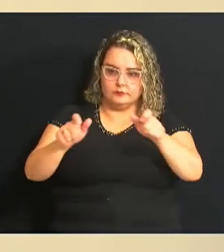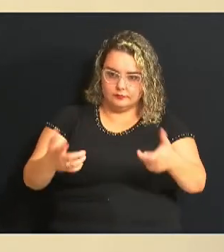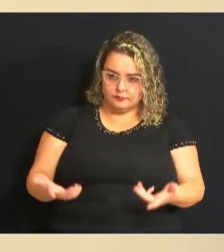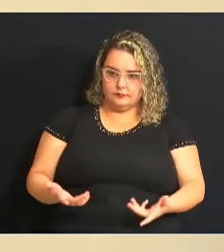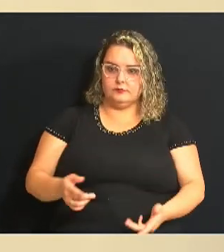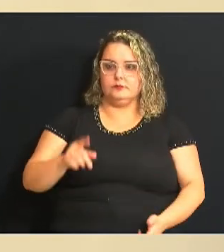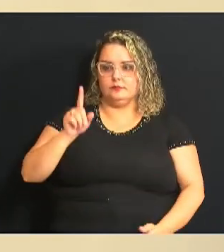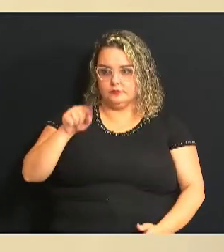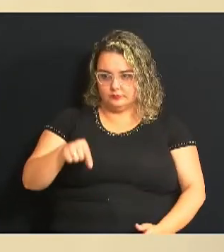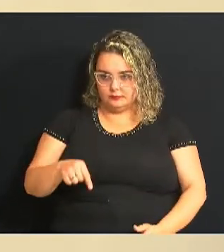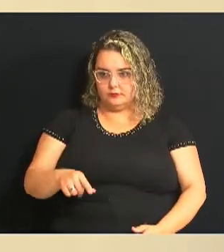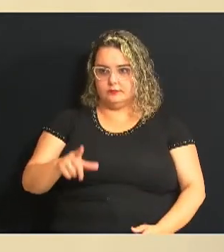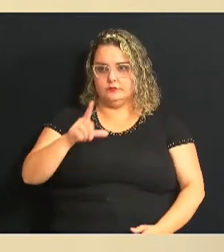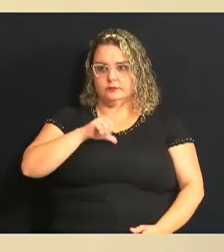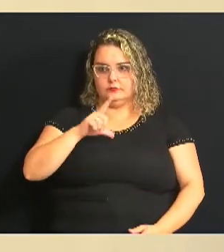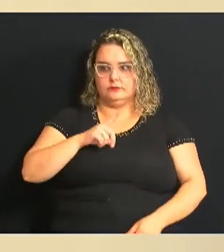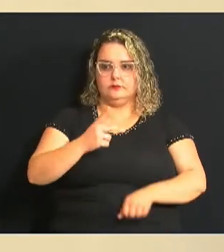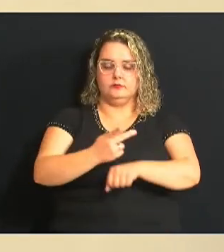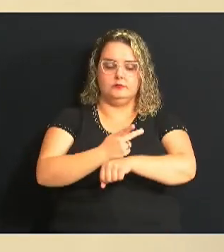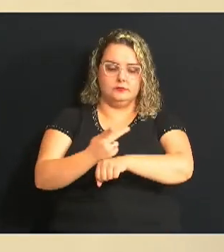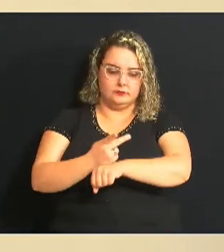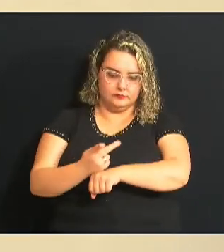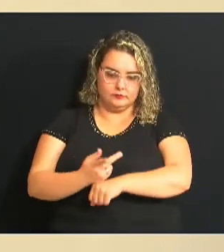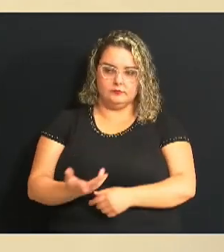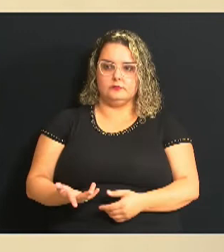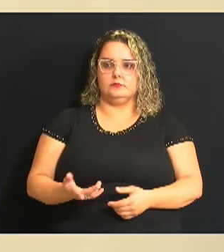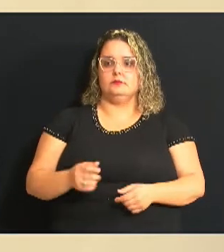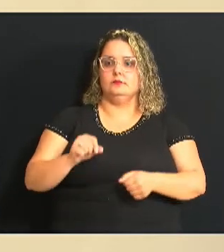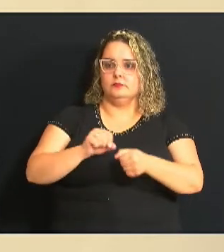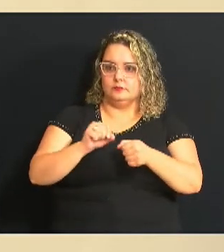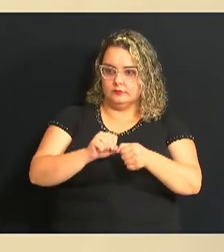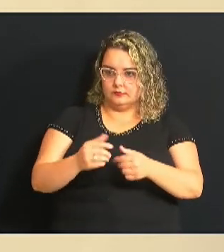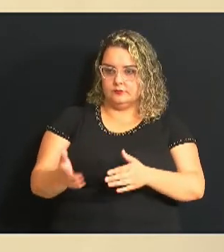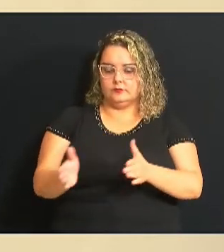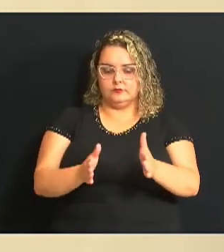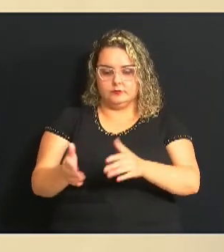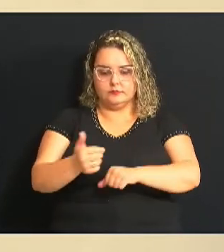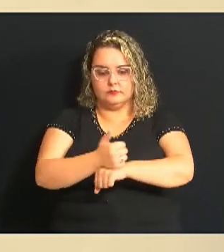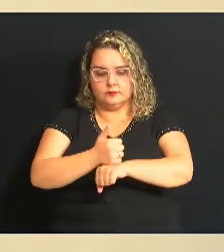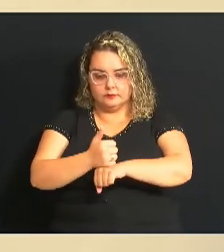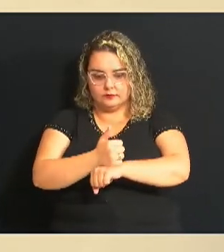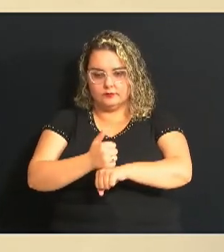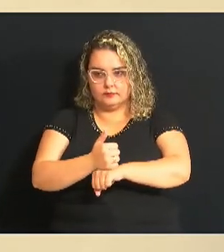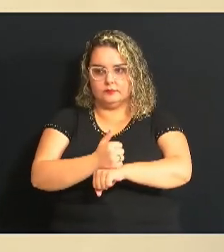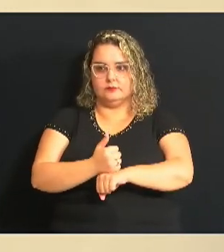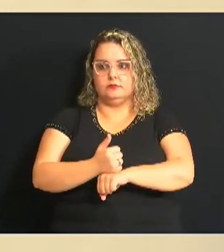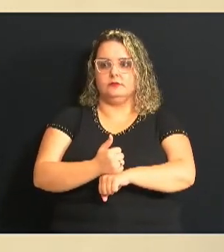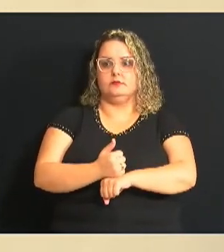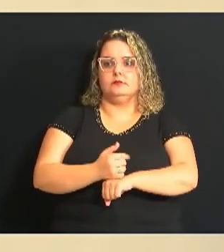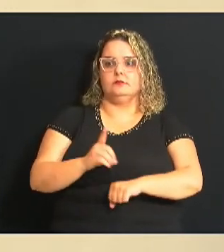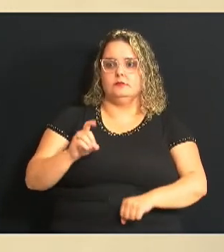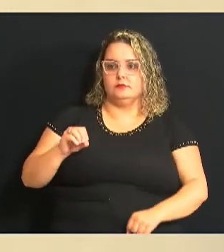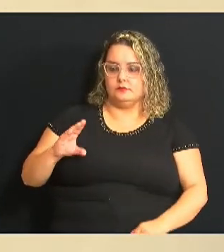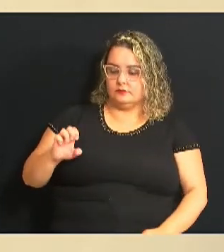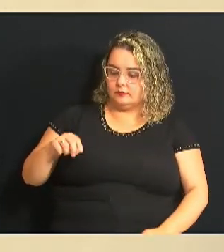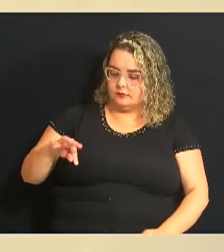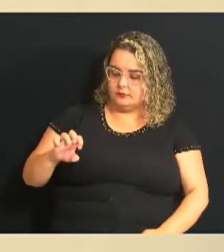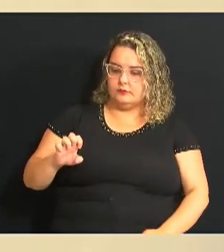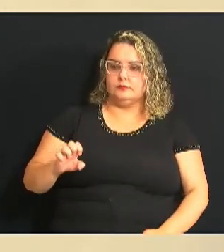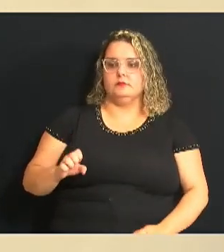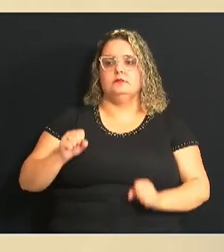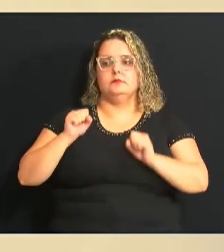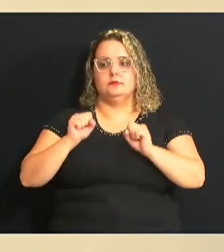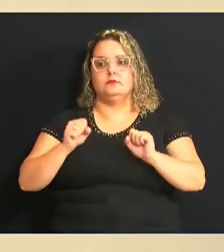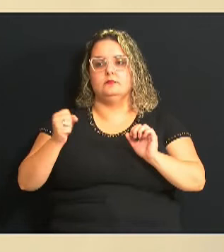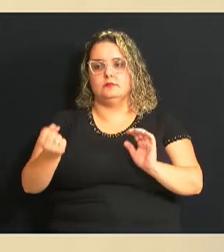isso que nós temos procurado fazer no exercício da profissão, da carreira docente, poder